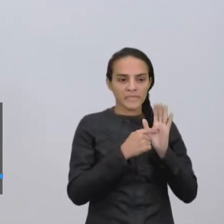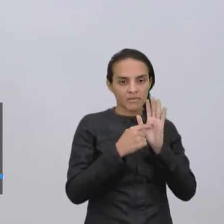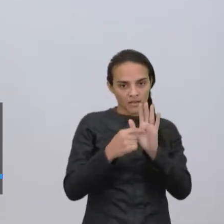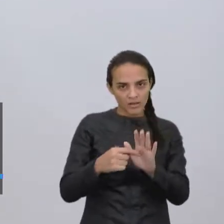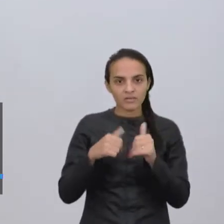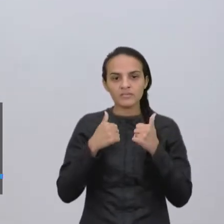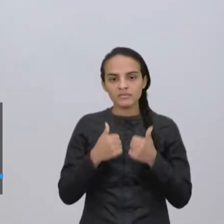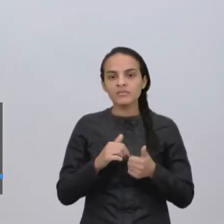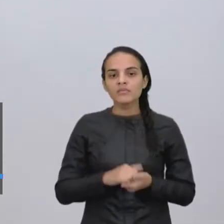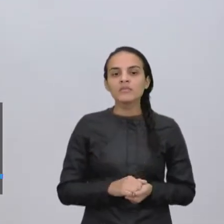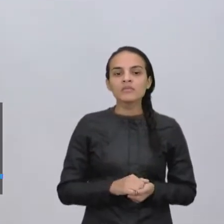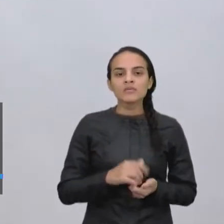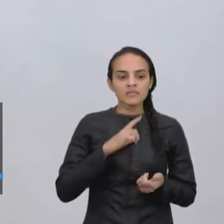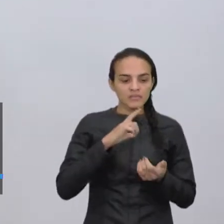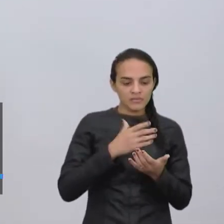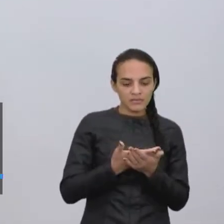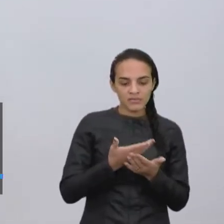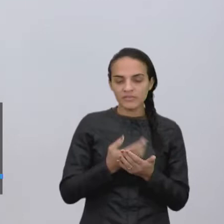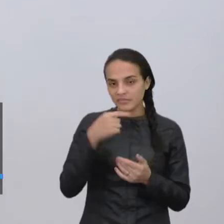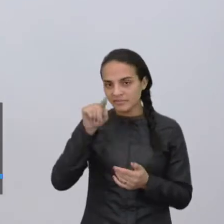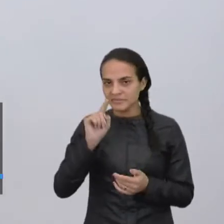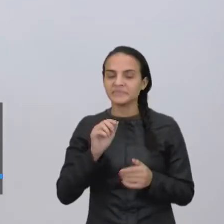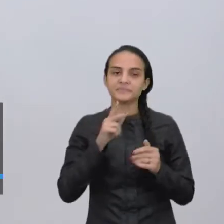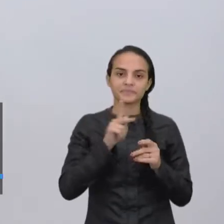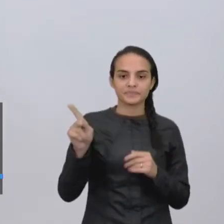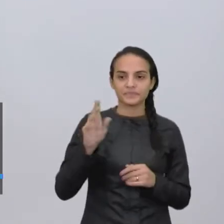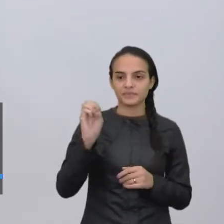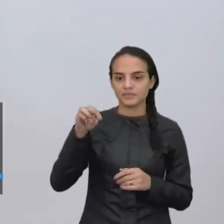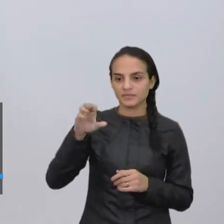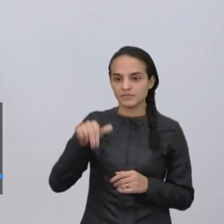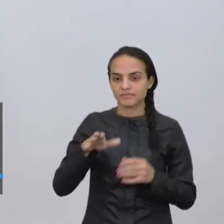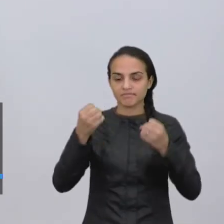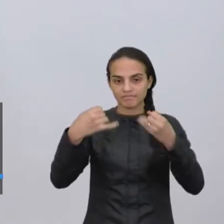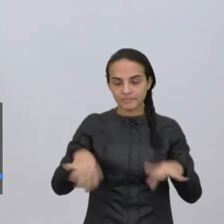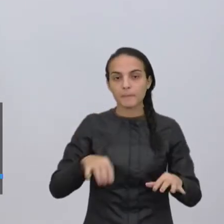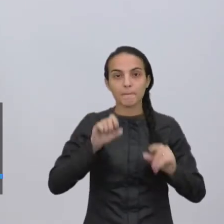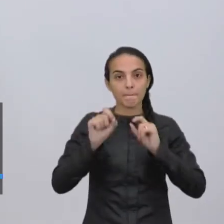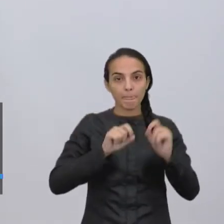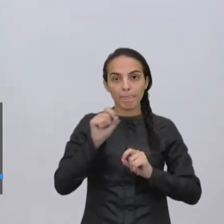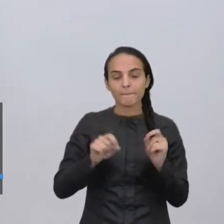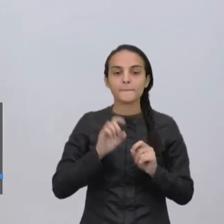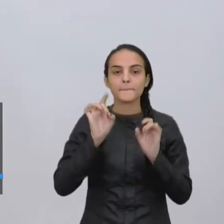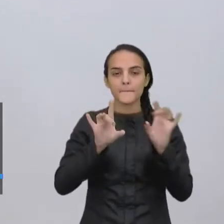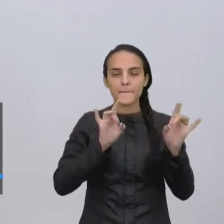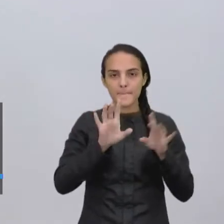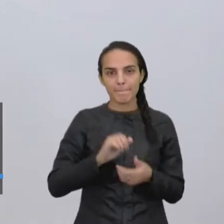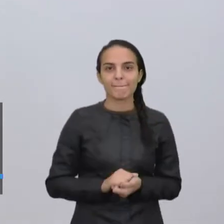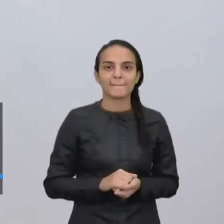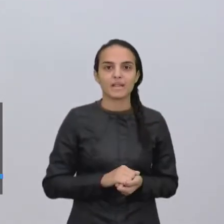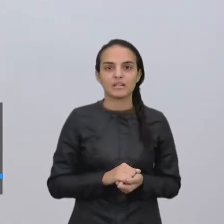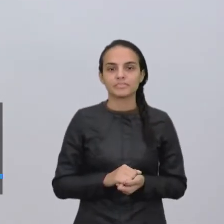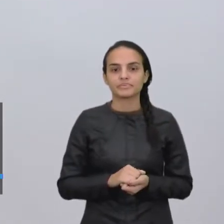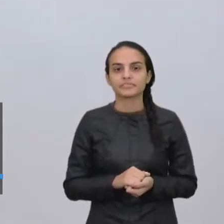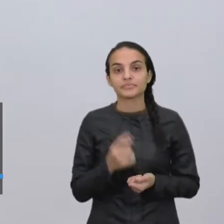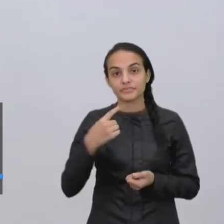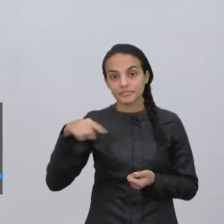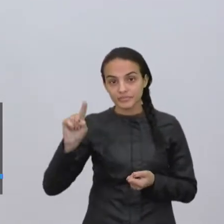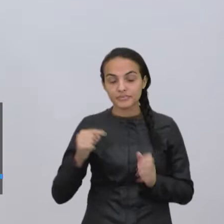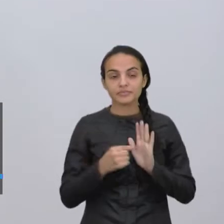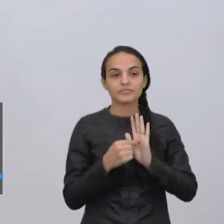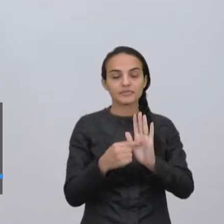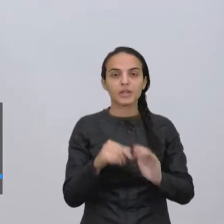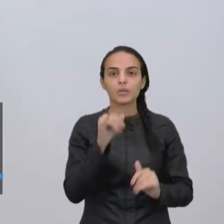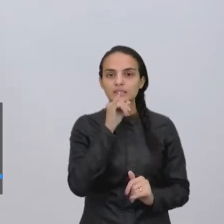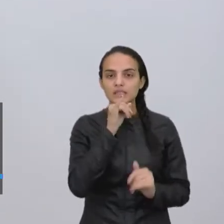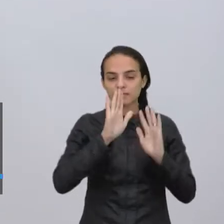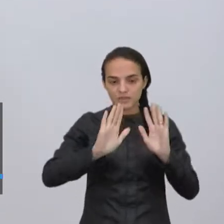bem? Então, teve uma aula aí, na penúltima, que o professor Osmar explorou o que era cada um desses. Sim? Tranquilo? Na última, ele mostrou um exemplo